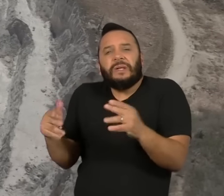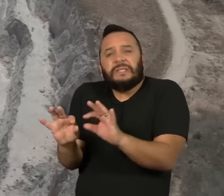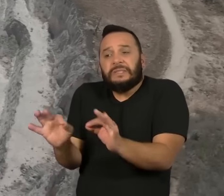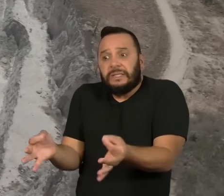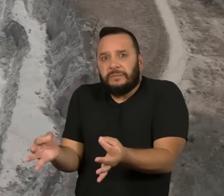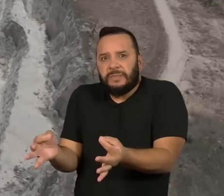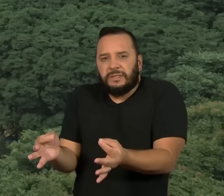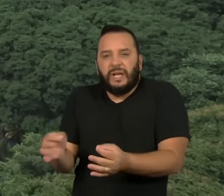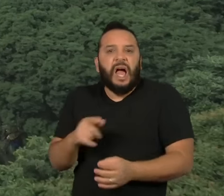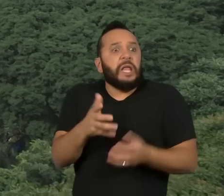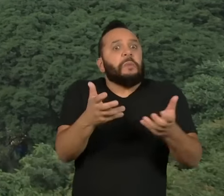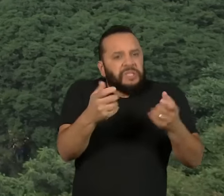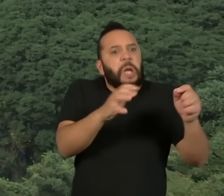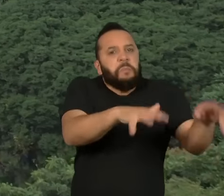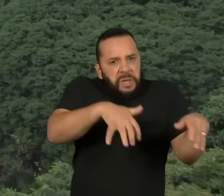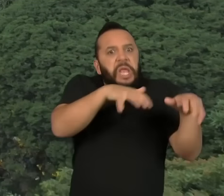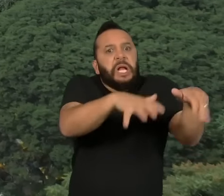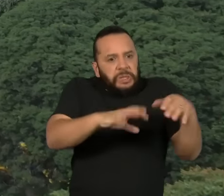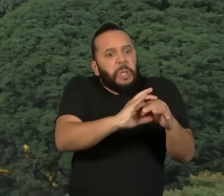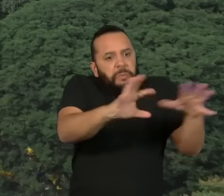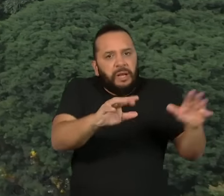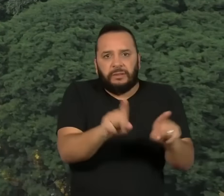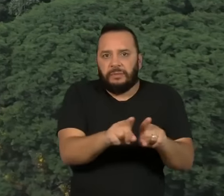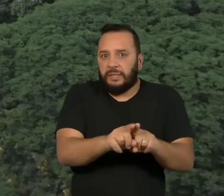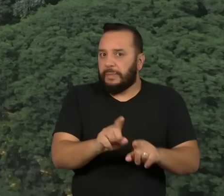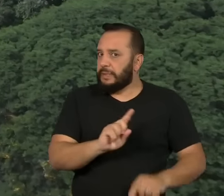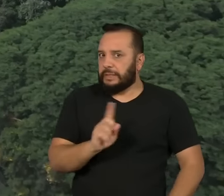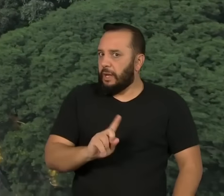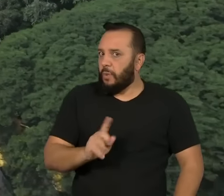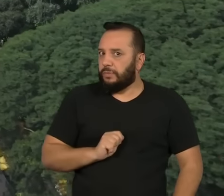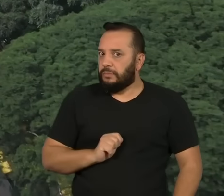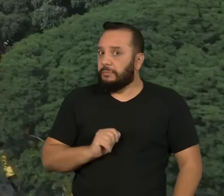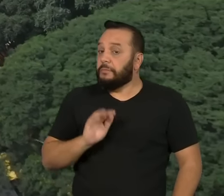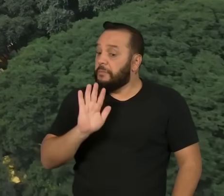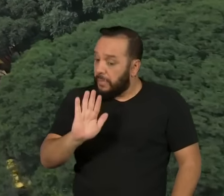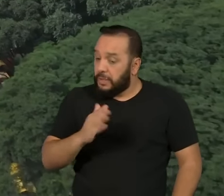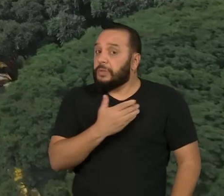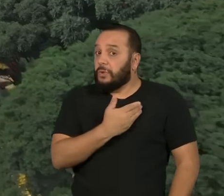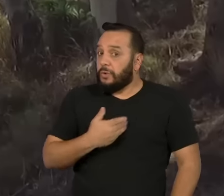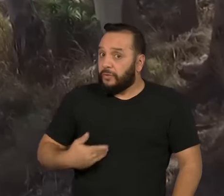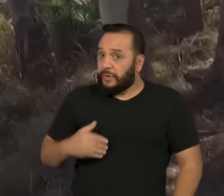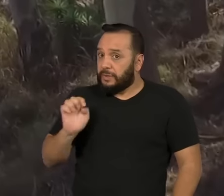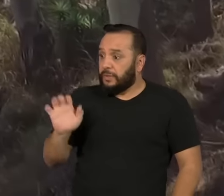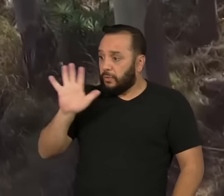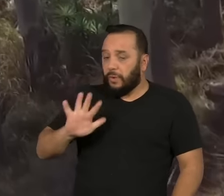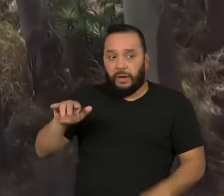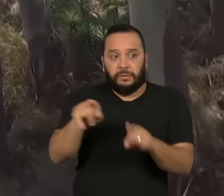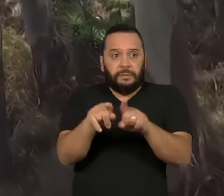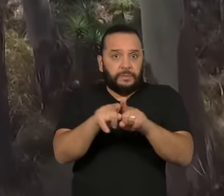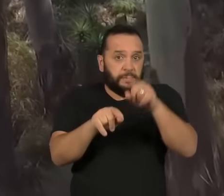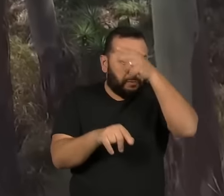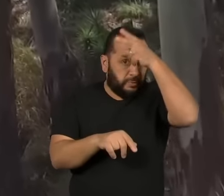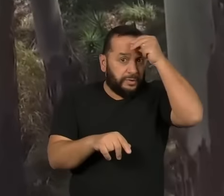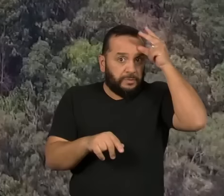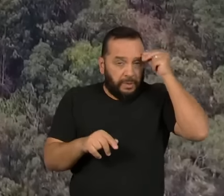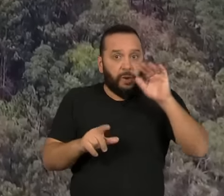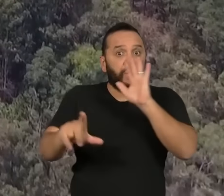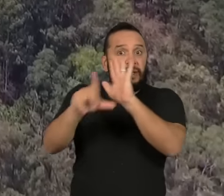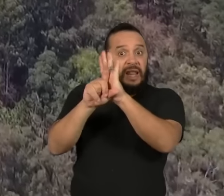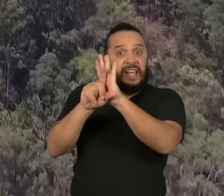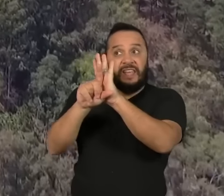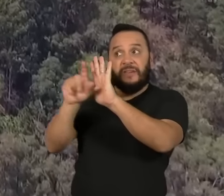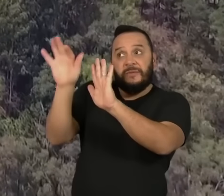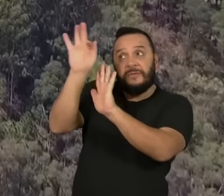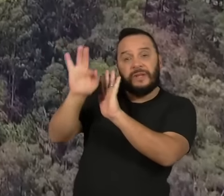de mineração. Estados e municípios devem seguir diretrizes nacionais. Isso evita que cada um faça